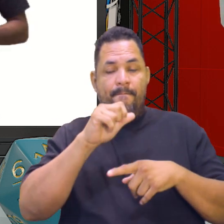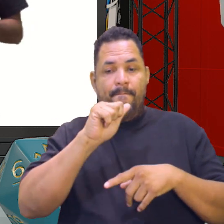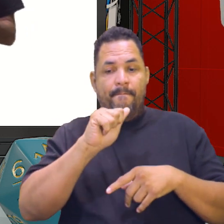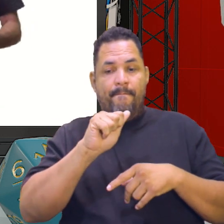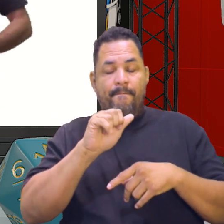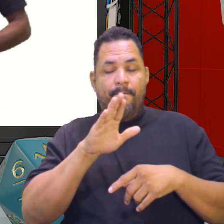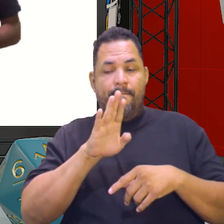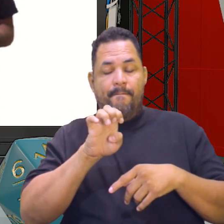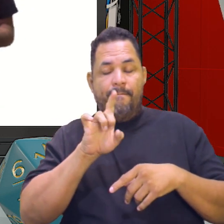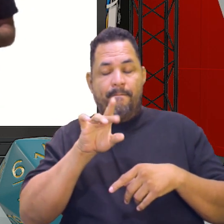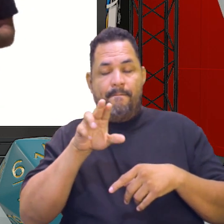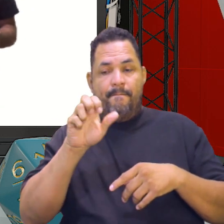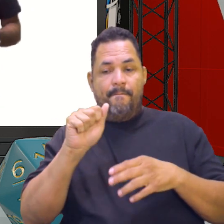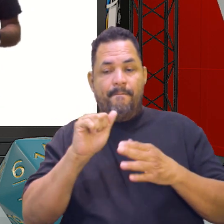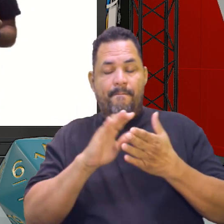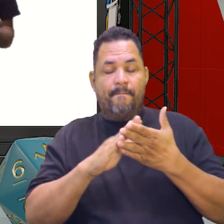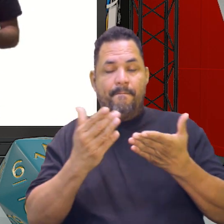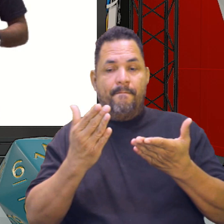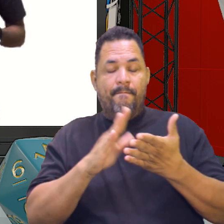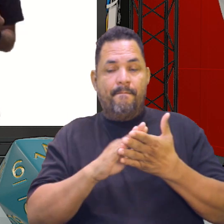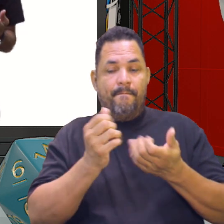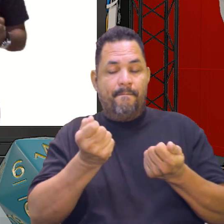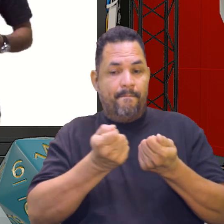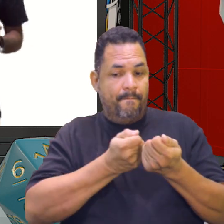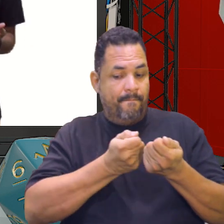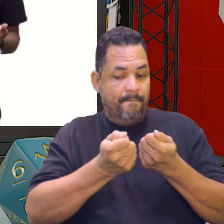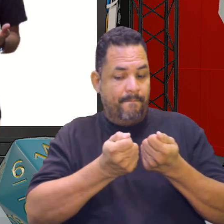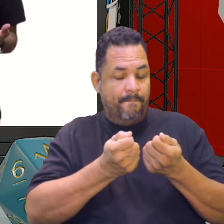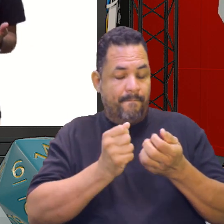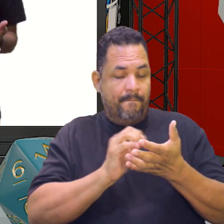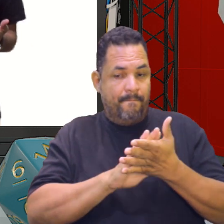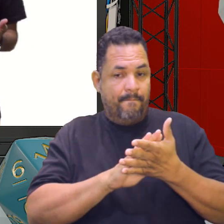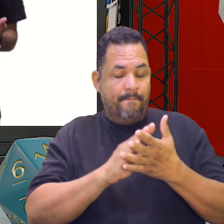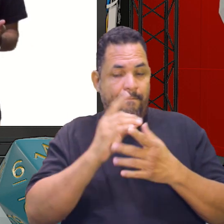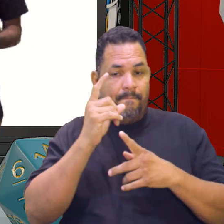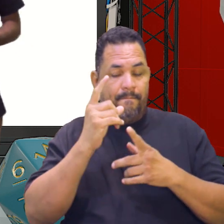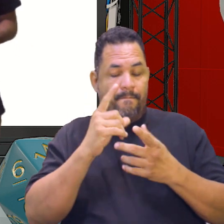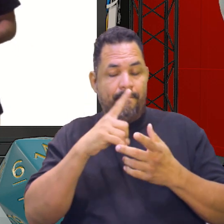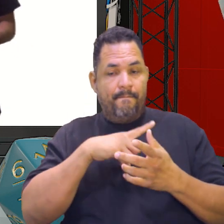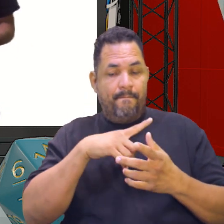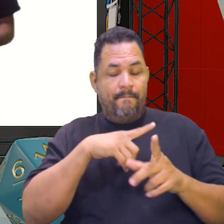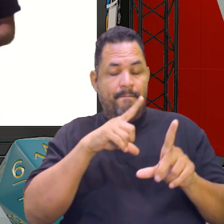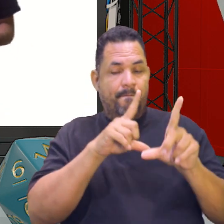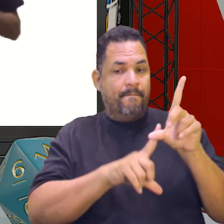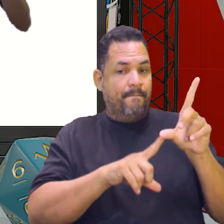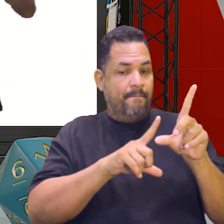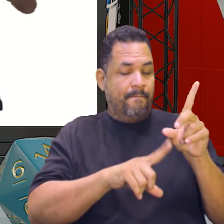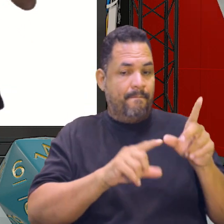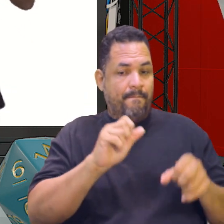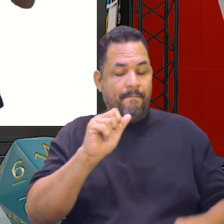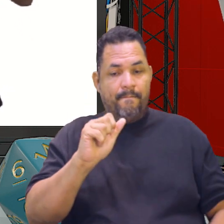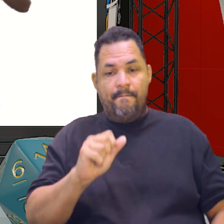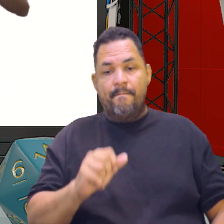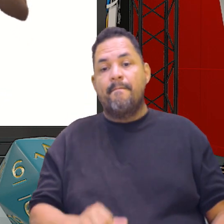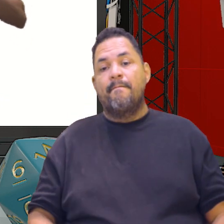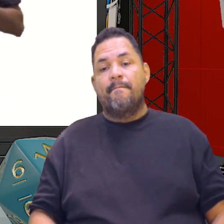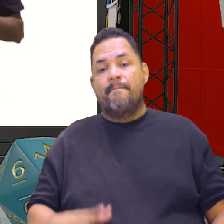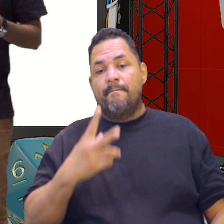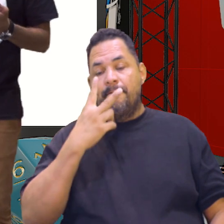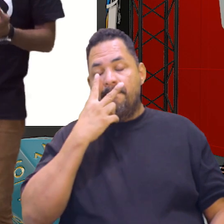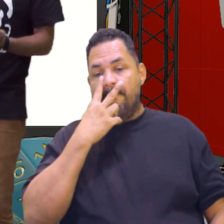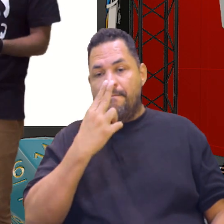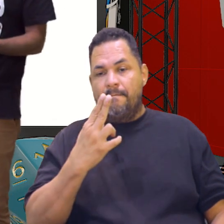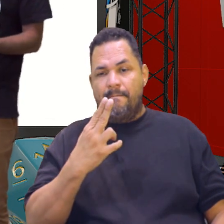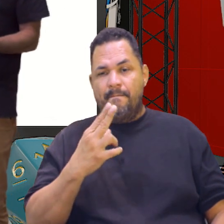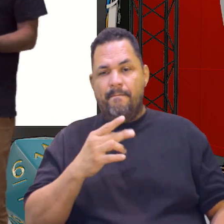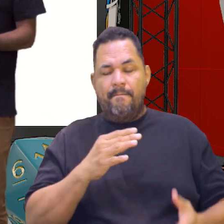álgebra manipula expressões, a álgebra trabalha com expressões onde tem letras que aparentemente